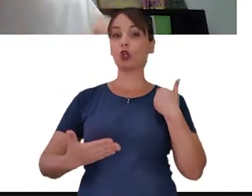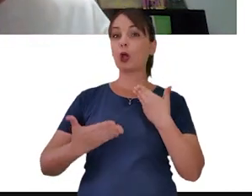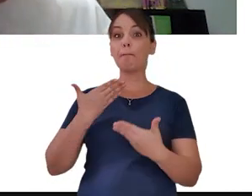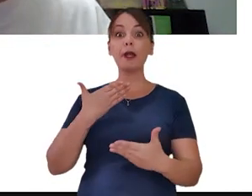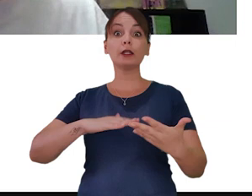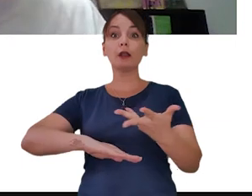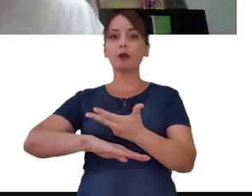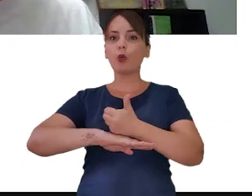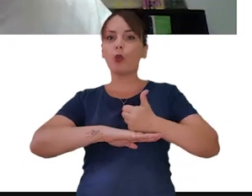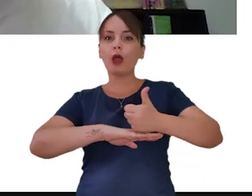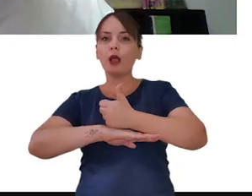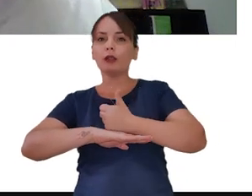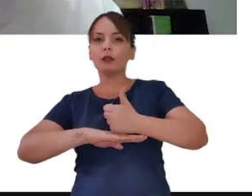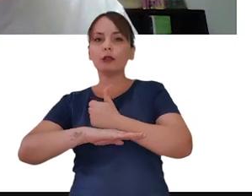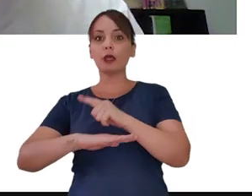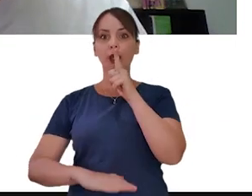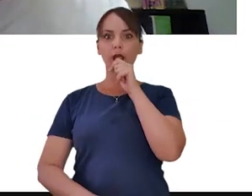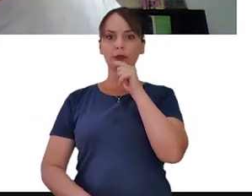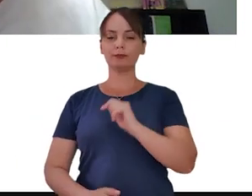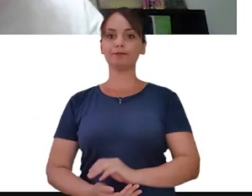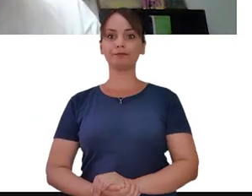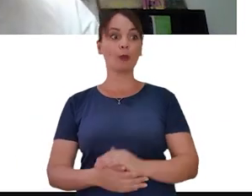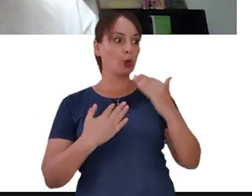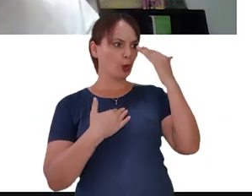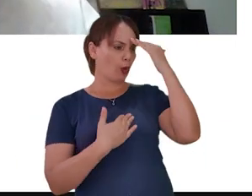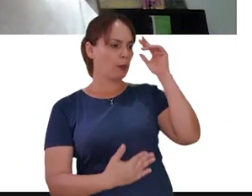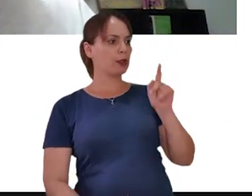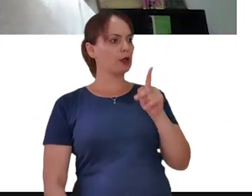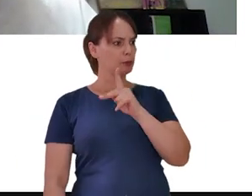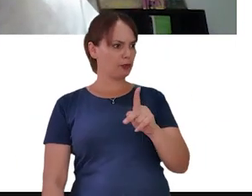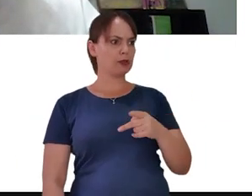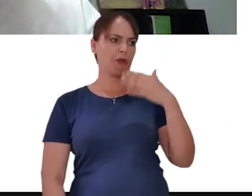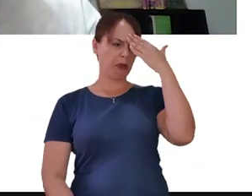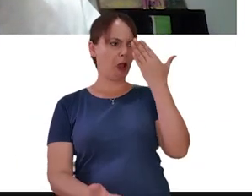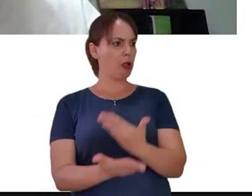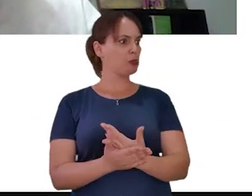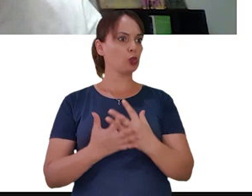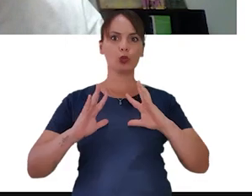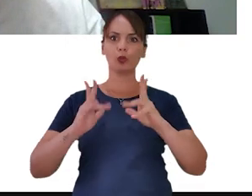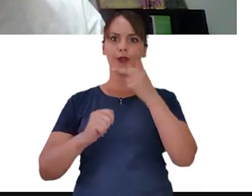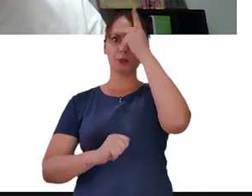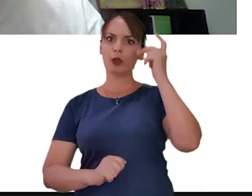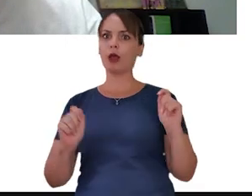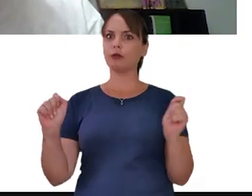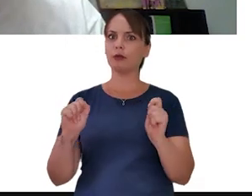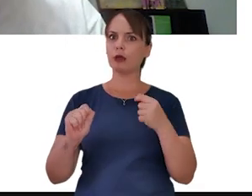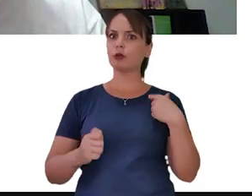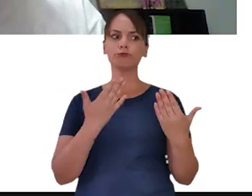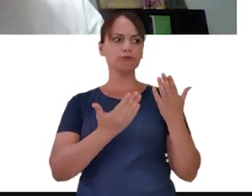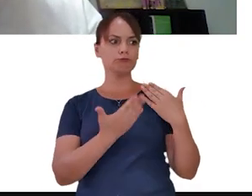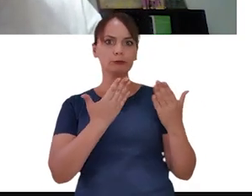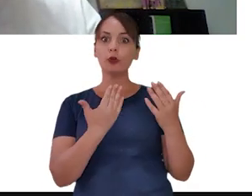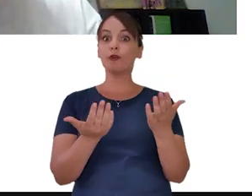a qualidade da água. Muito obrigado, professora. Tenho certeza que todo mundo adorou nosso papo e vamos trazer uma turma